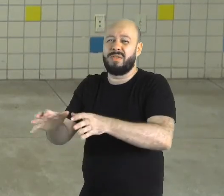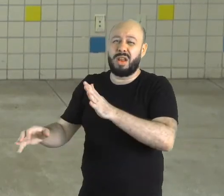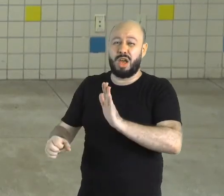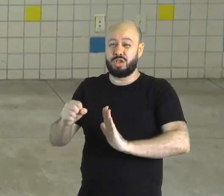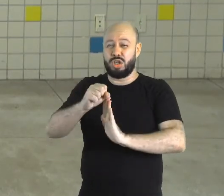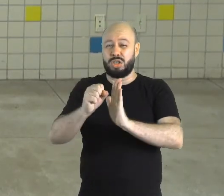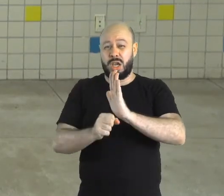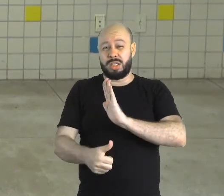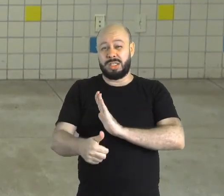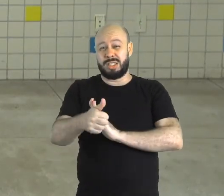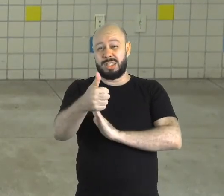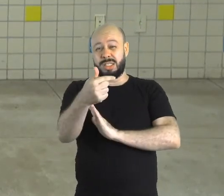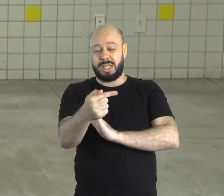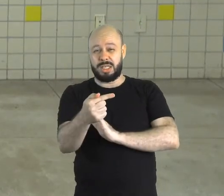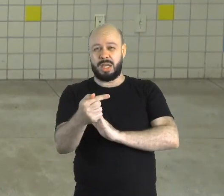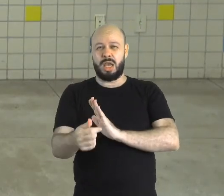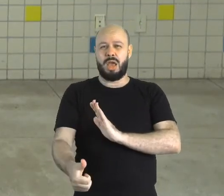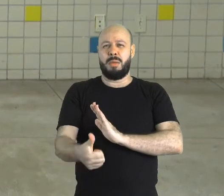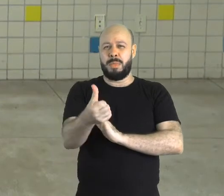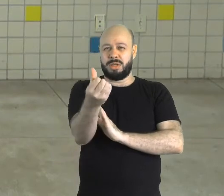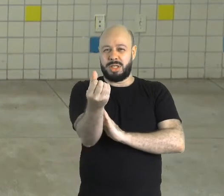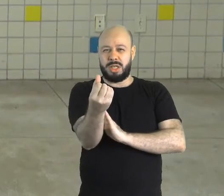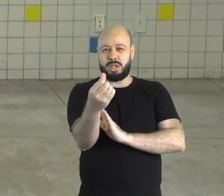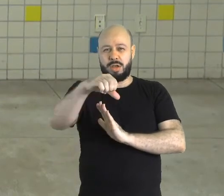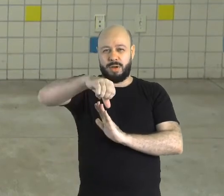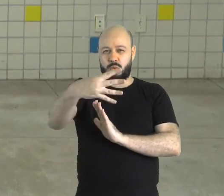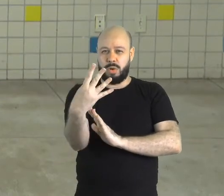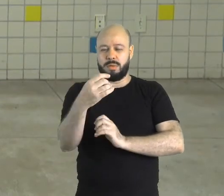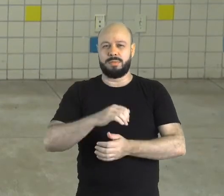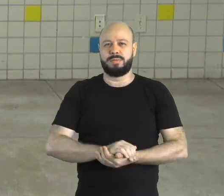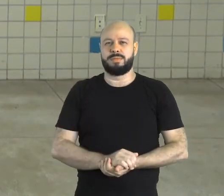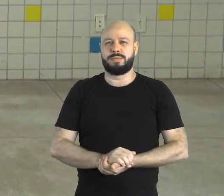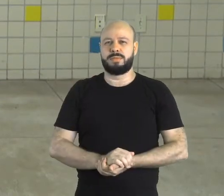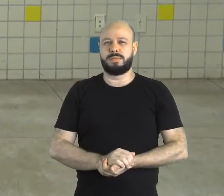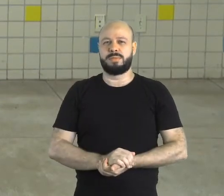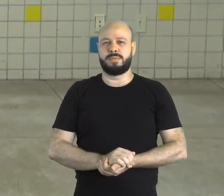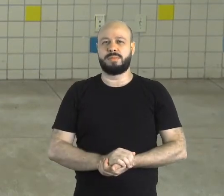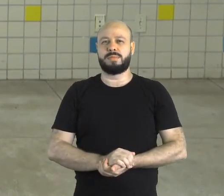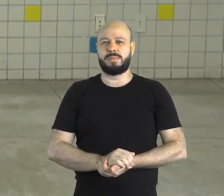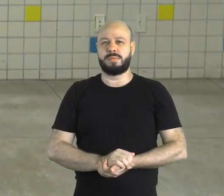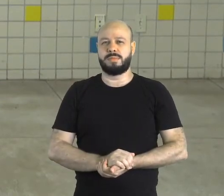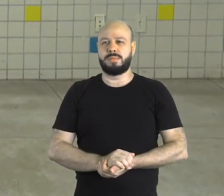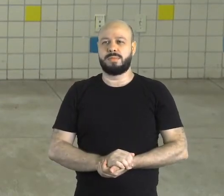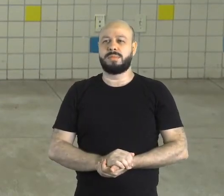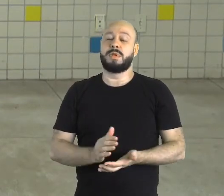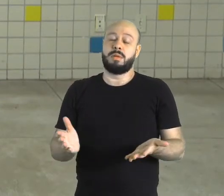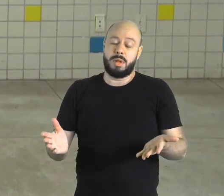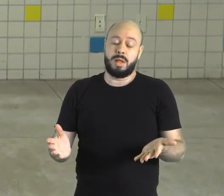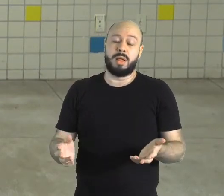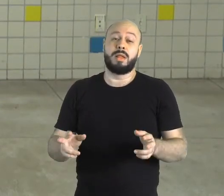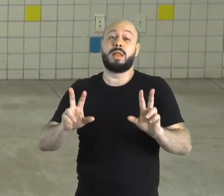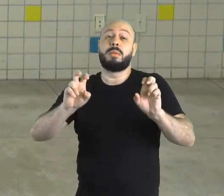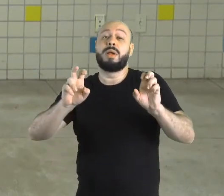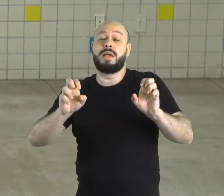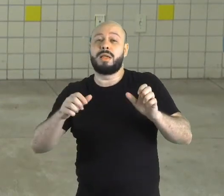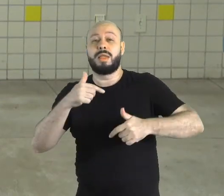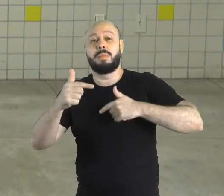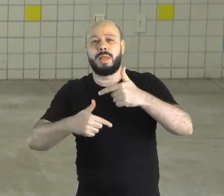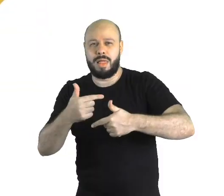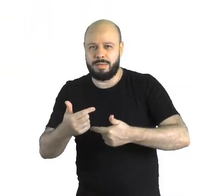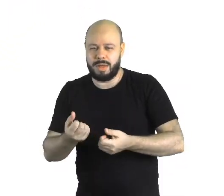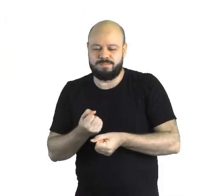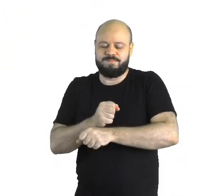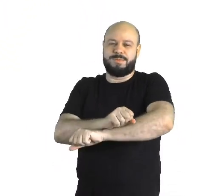XVII, em 1694. Bom, outro tema também que nós iremos trabalhar vai ser o trabalho